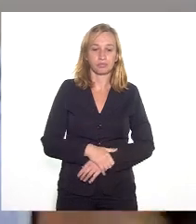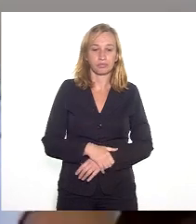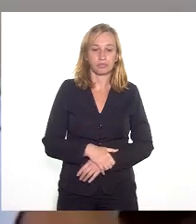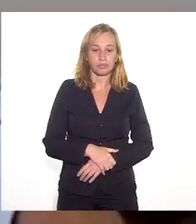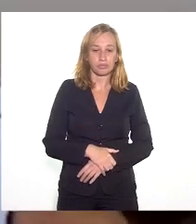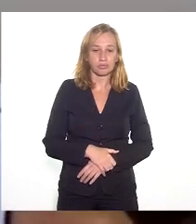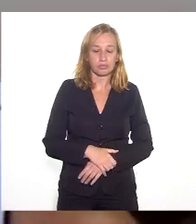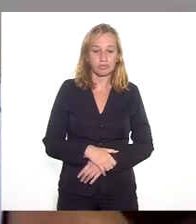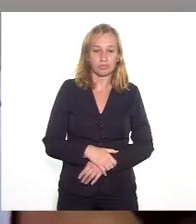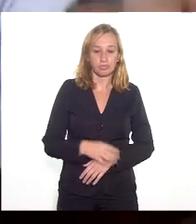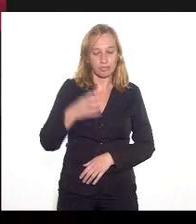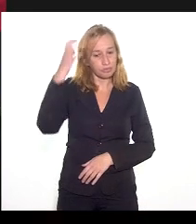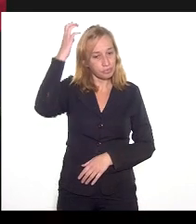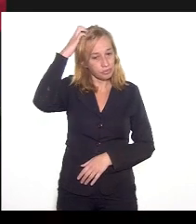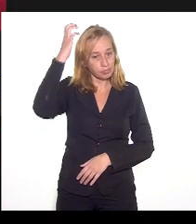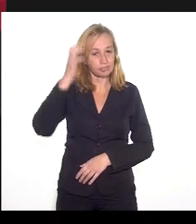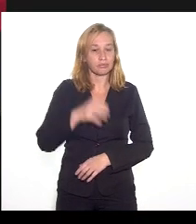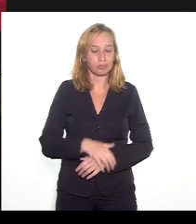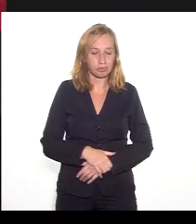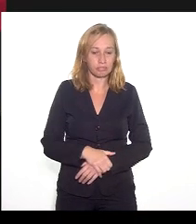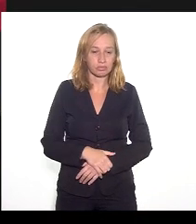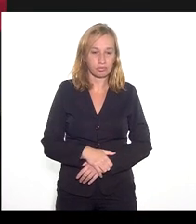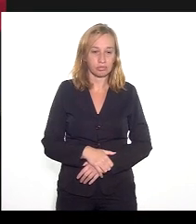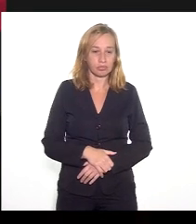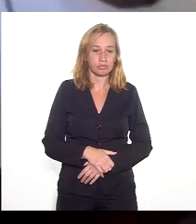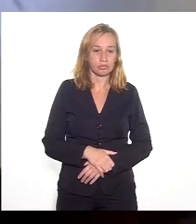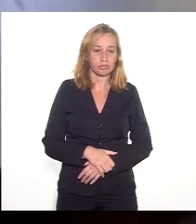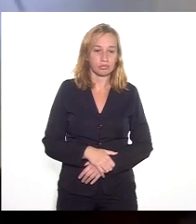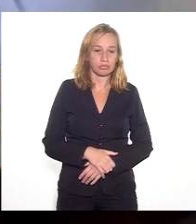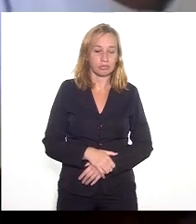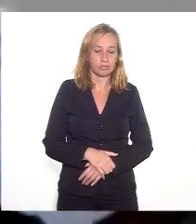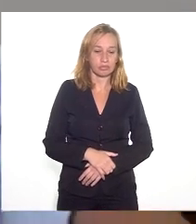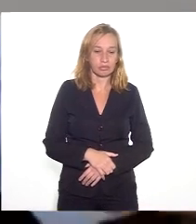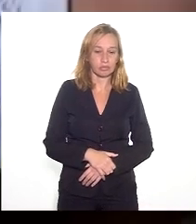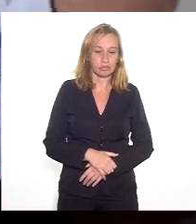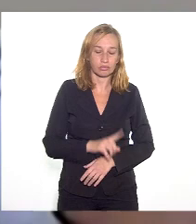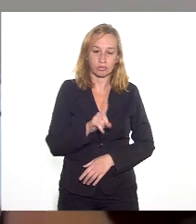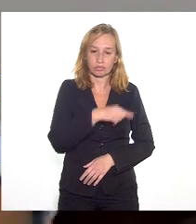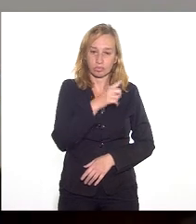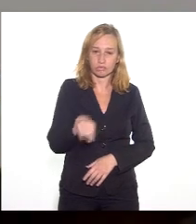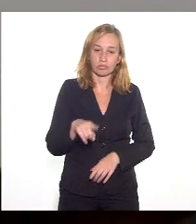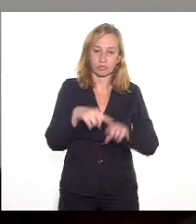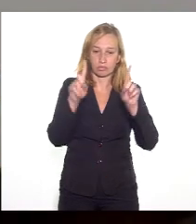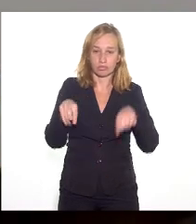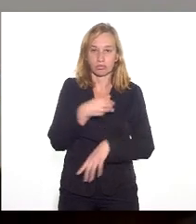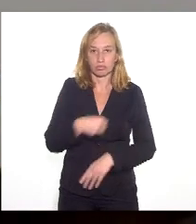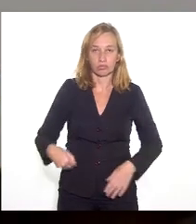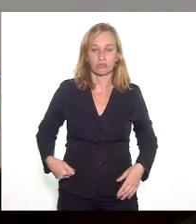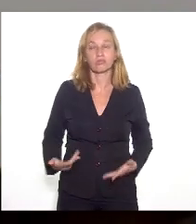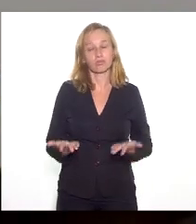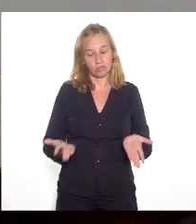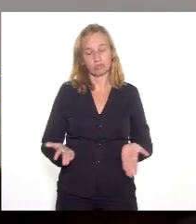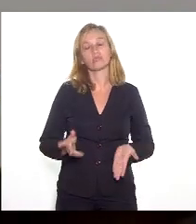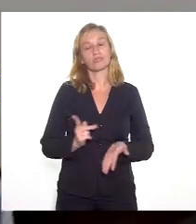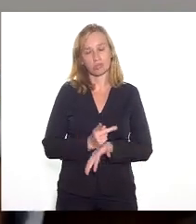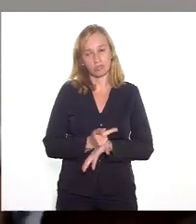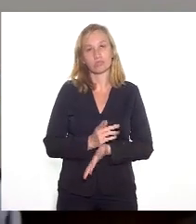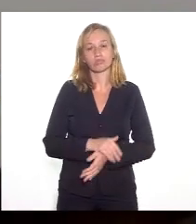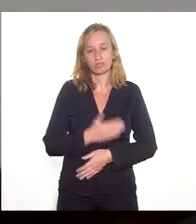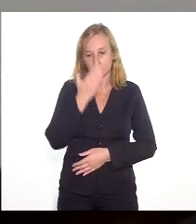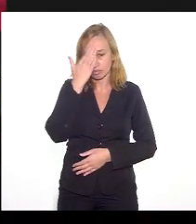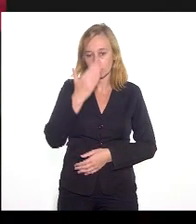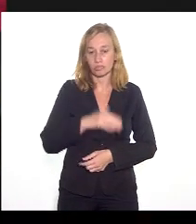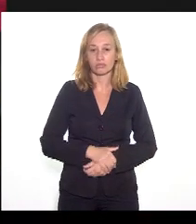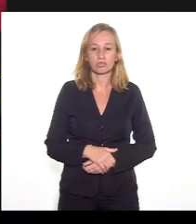pena máxima, deputada Marta Rocha, a pena máxima para o servidor público, que é a sua exclusão, a sua, sua exoneração do serviço público. Muito